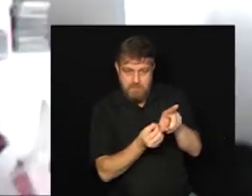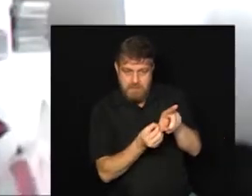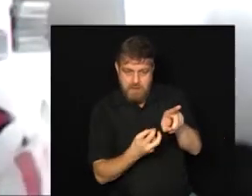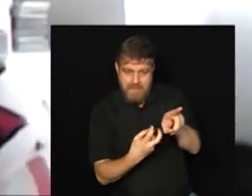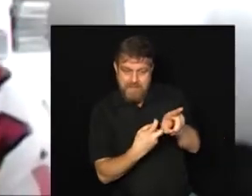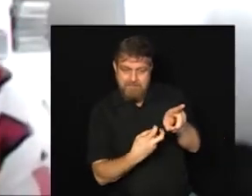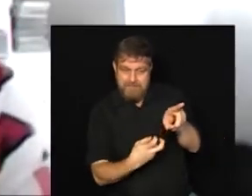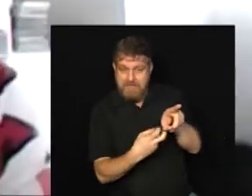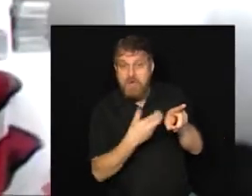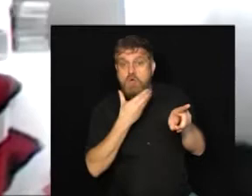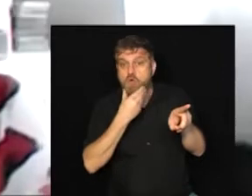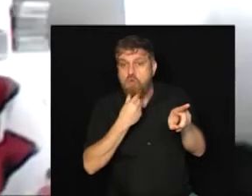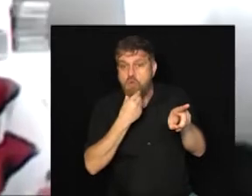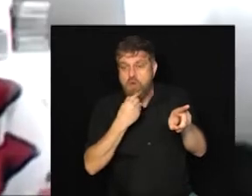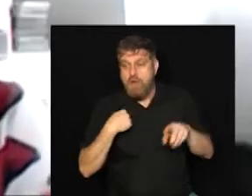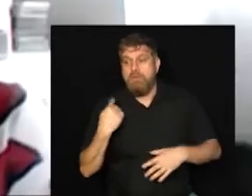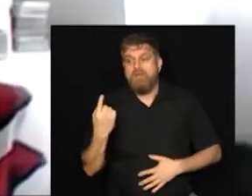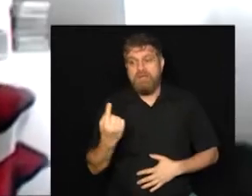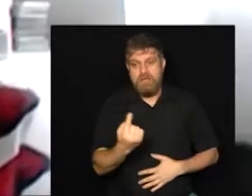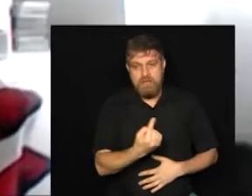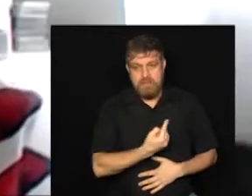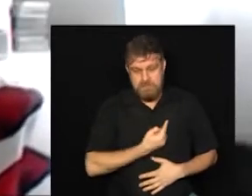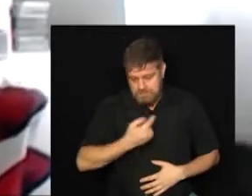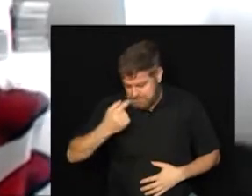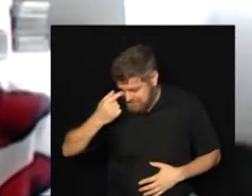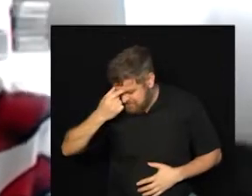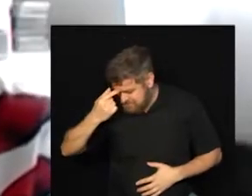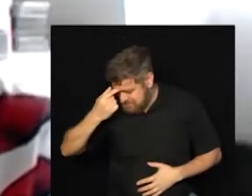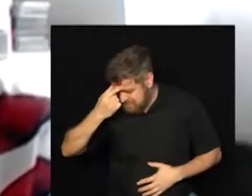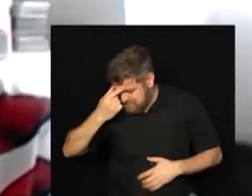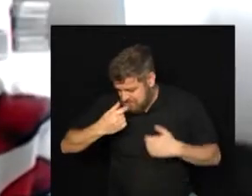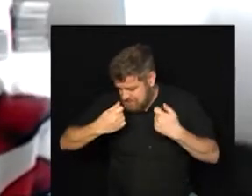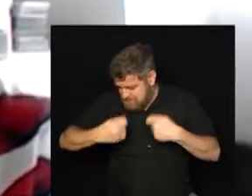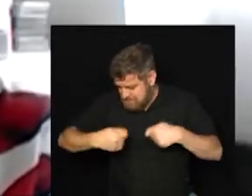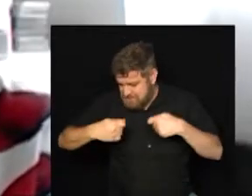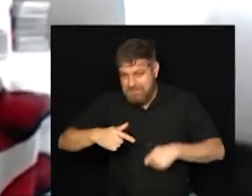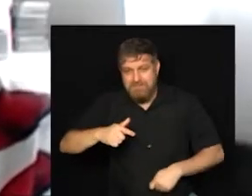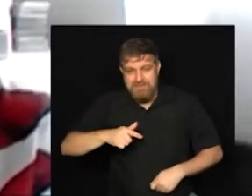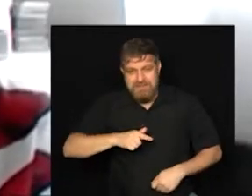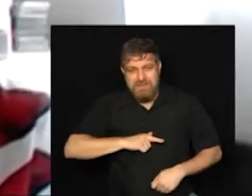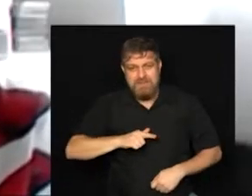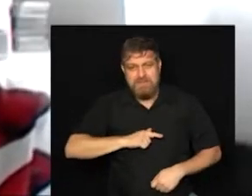no homem, eu acho que nós precisamos ter consciência. Apesar de vários